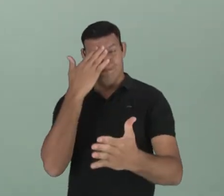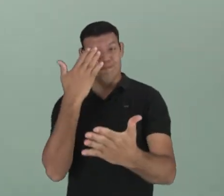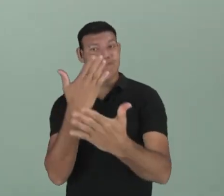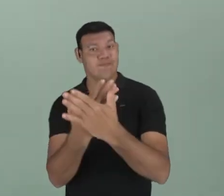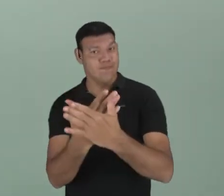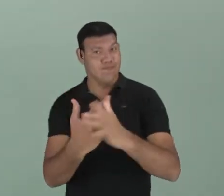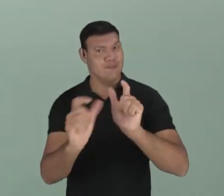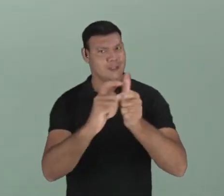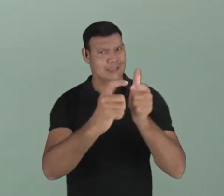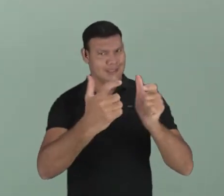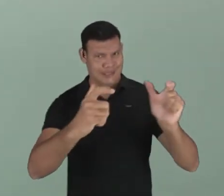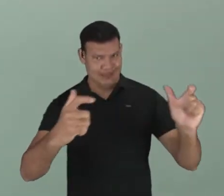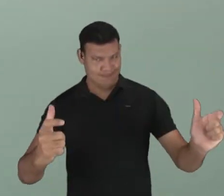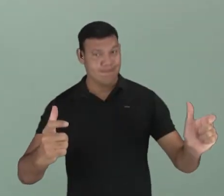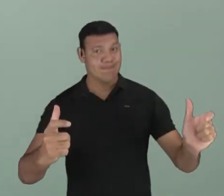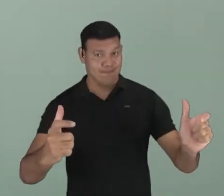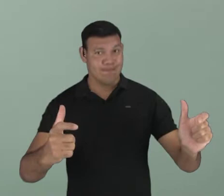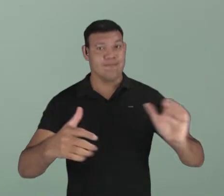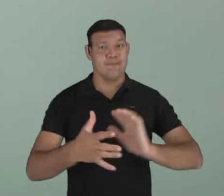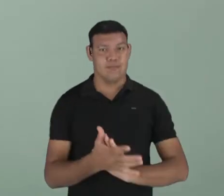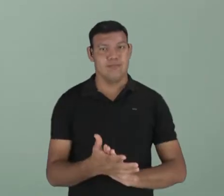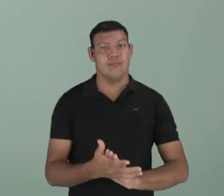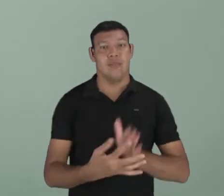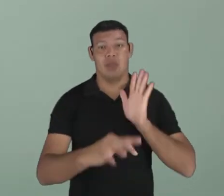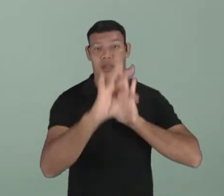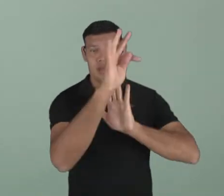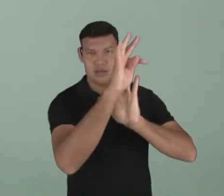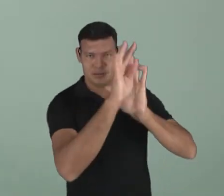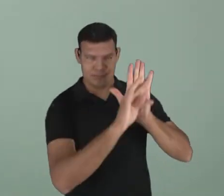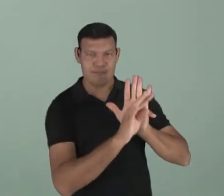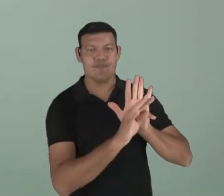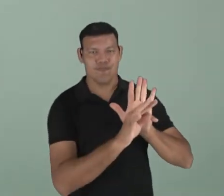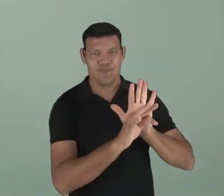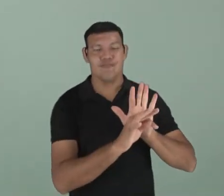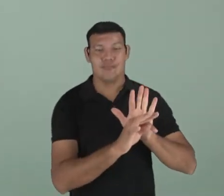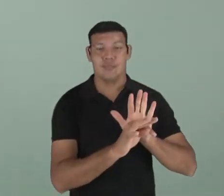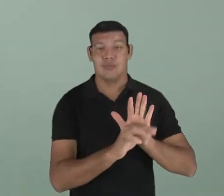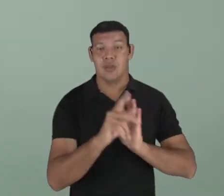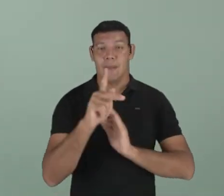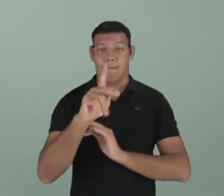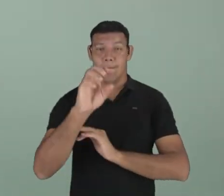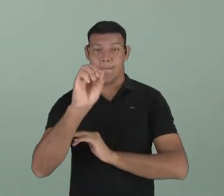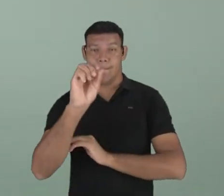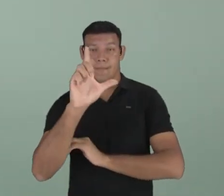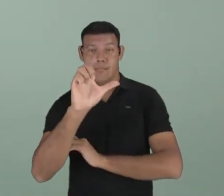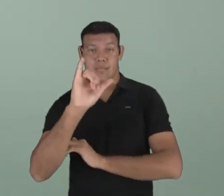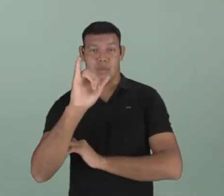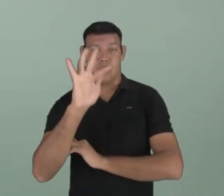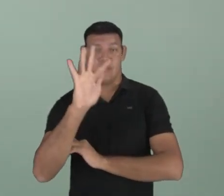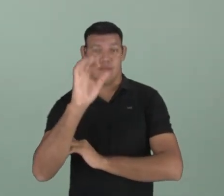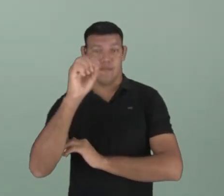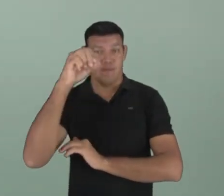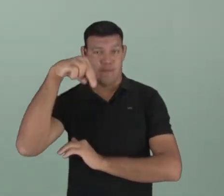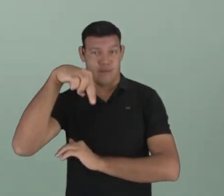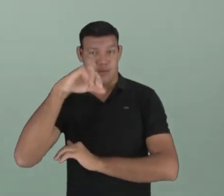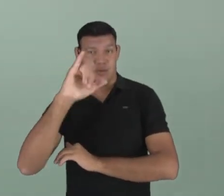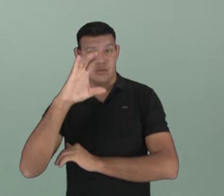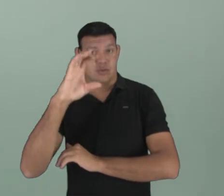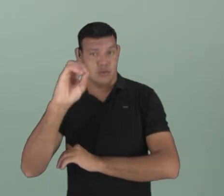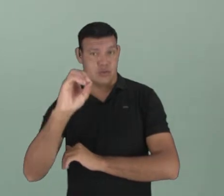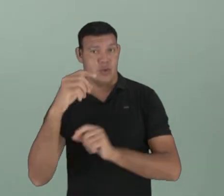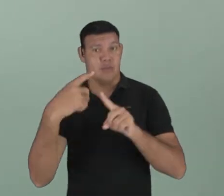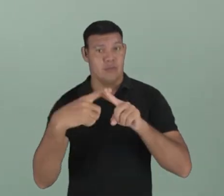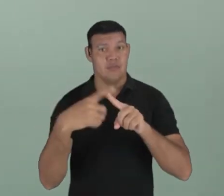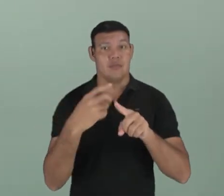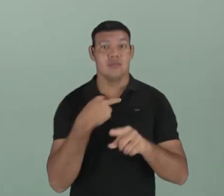na maioria das vezes os textos eles serão polifônicos. Por quê? Porque eles vão ter mais